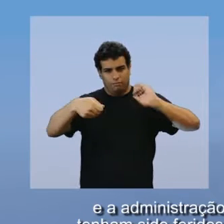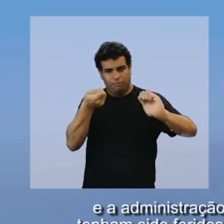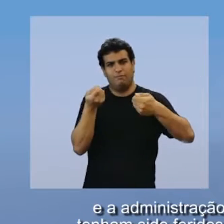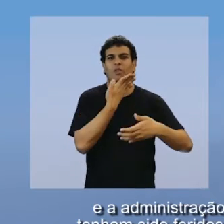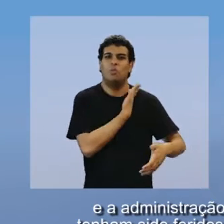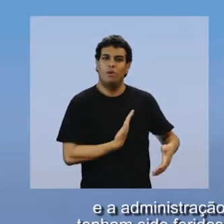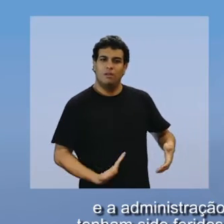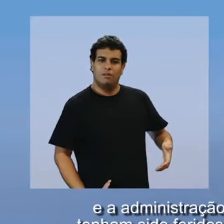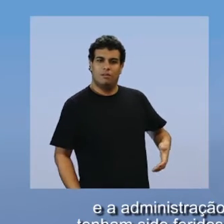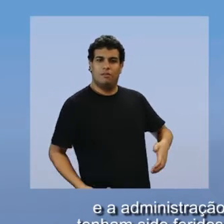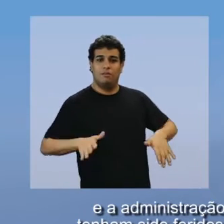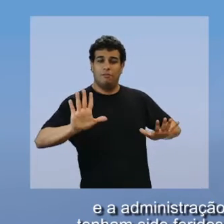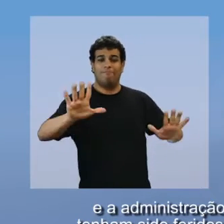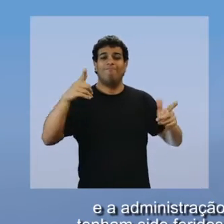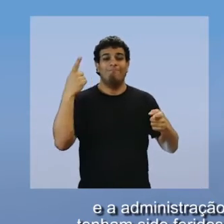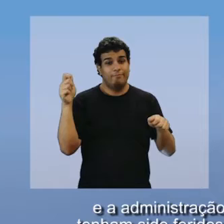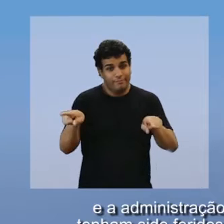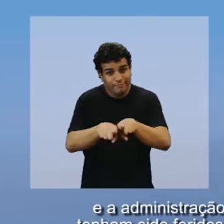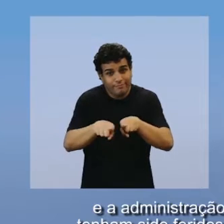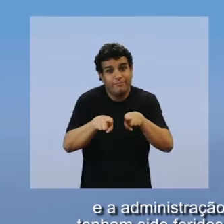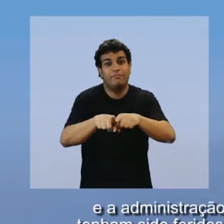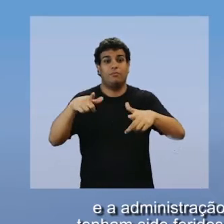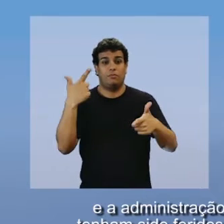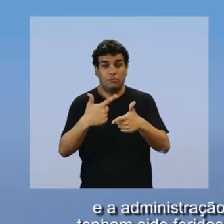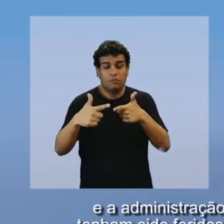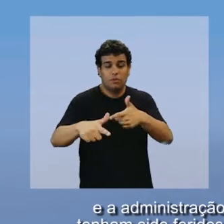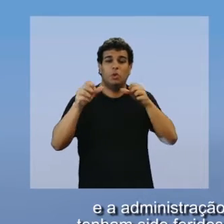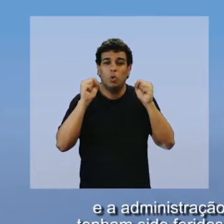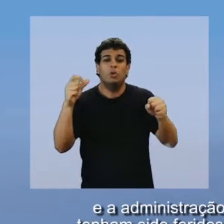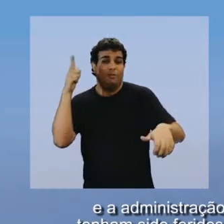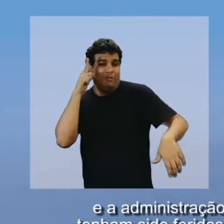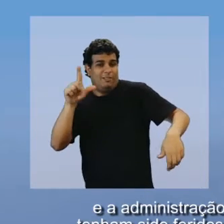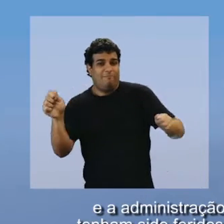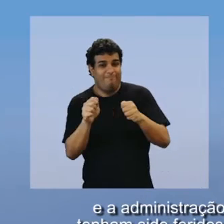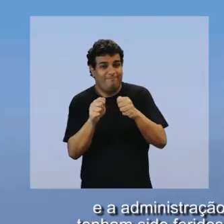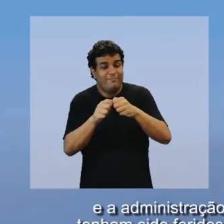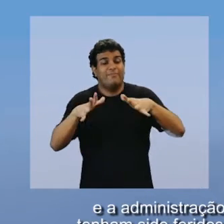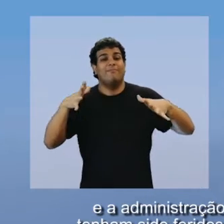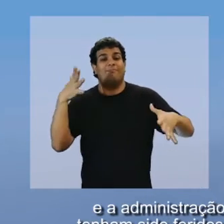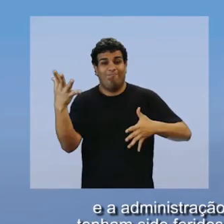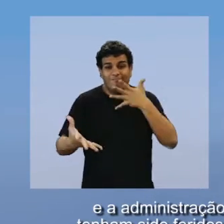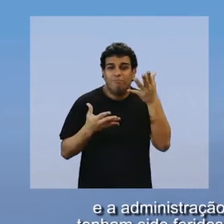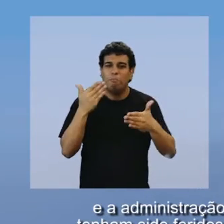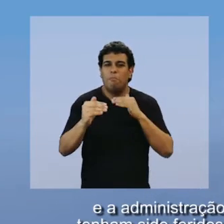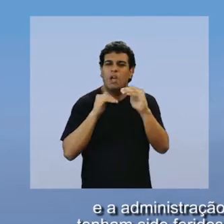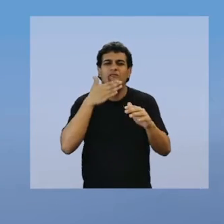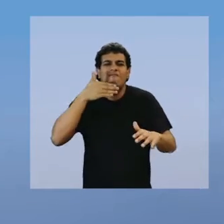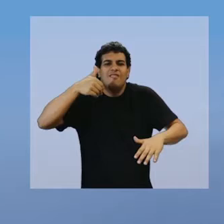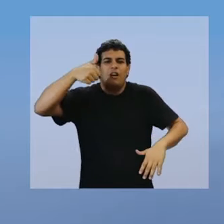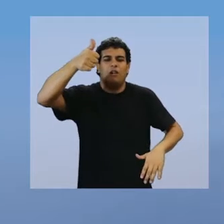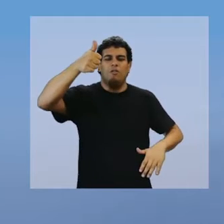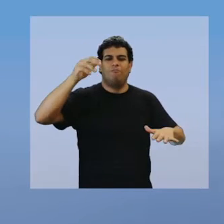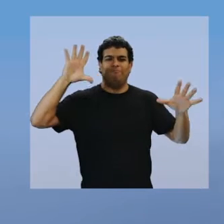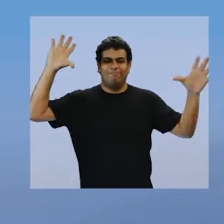problemas onde os direitos da cidadania tenham sido feridos ou menosprezados, e por cuja garantia deva zelar o Ministério